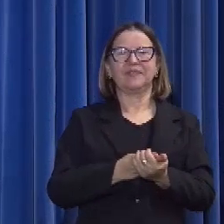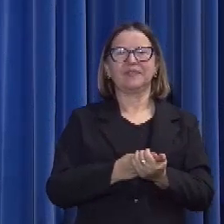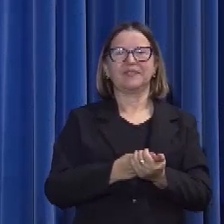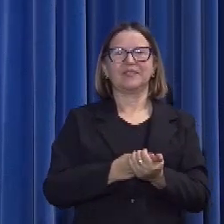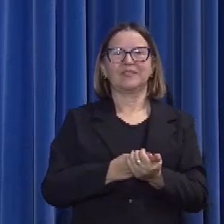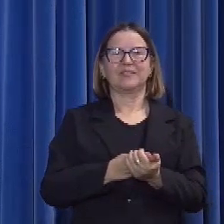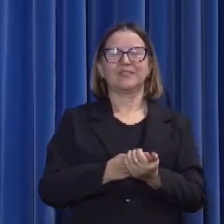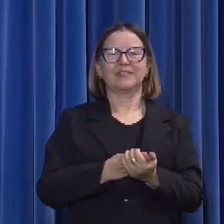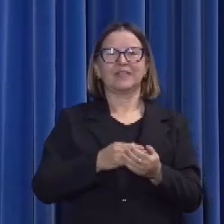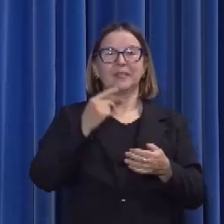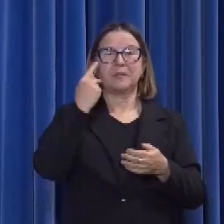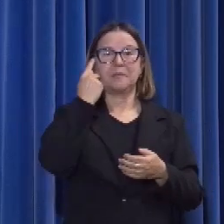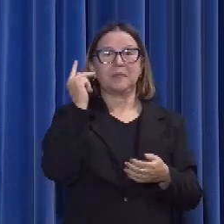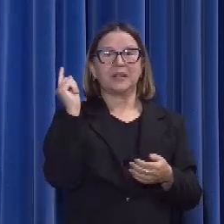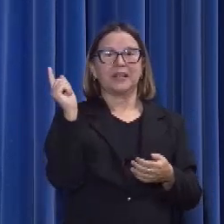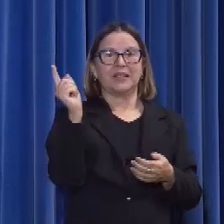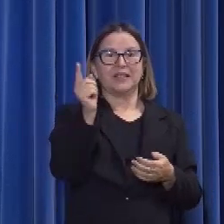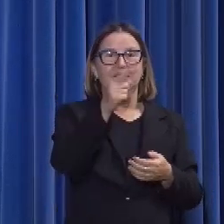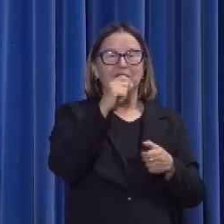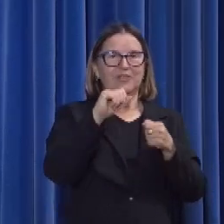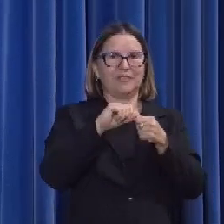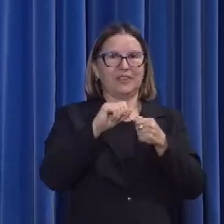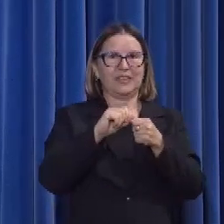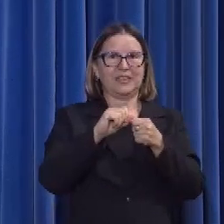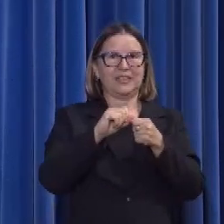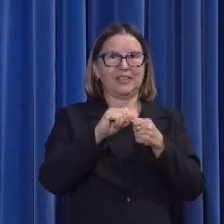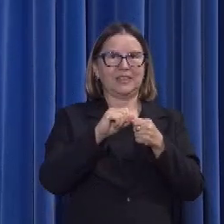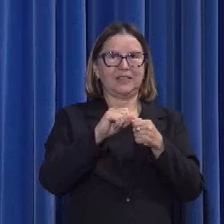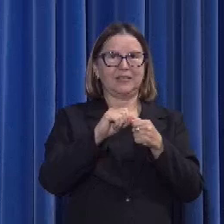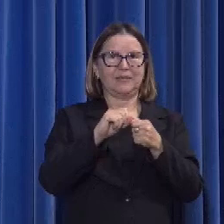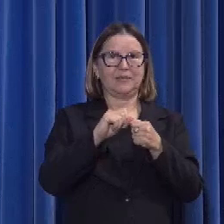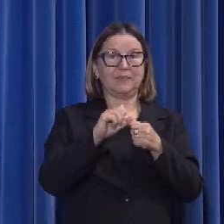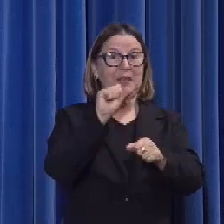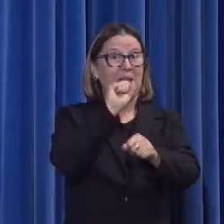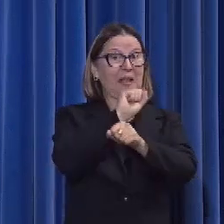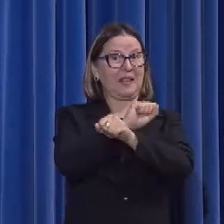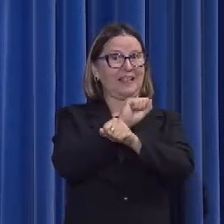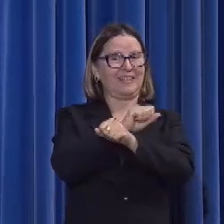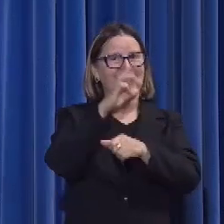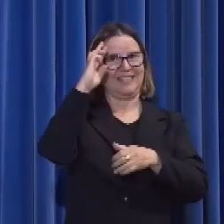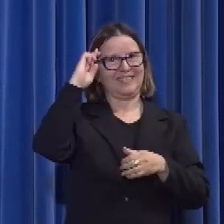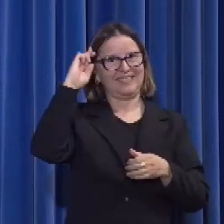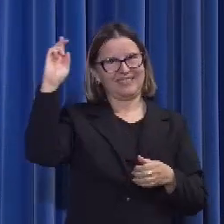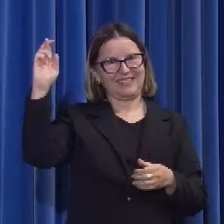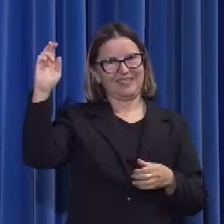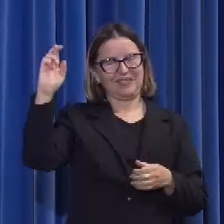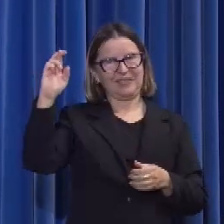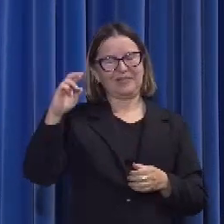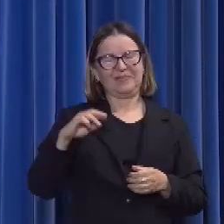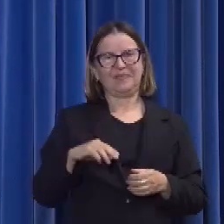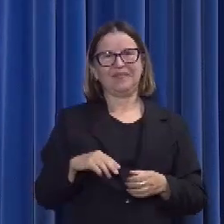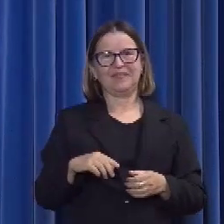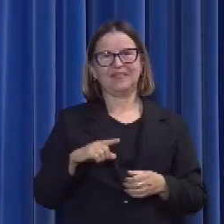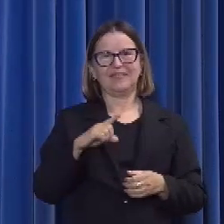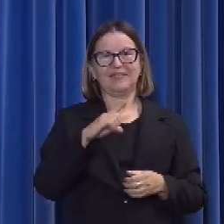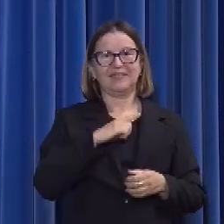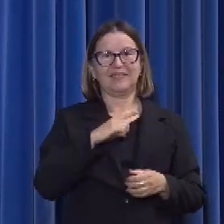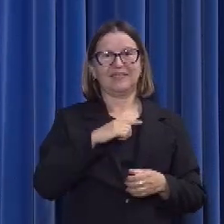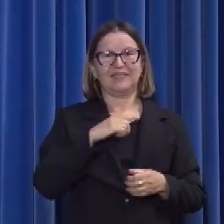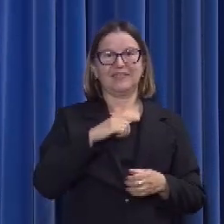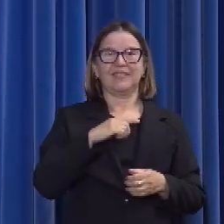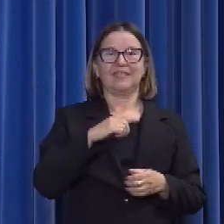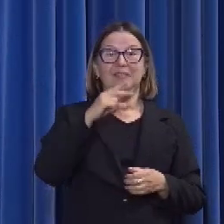nos fazer a olhar para o alto, a termos uma nova cosmovisão do céu.